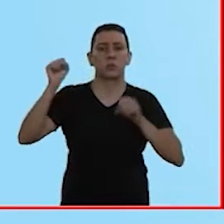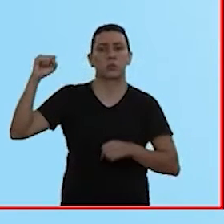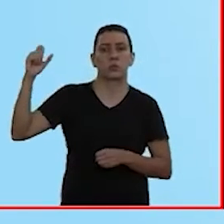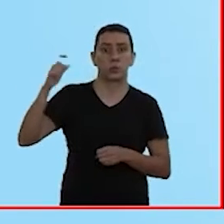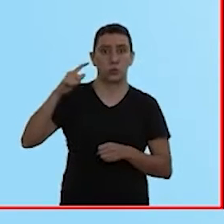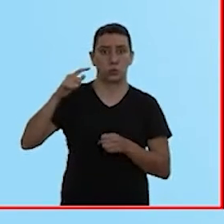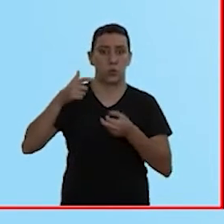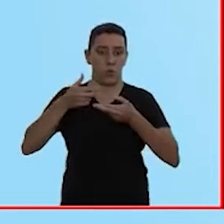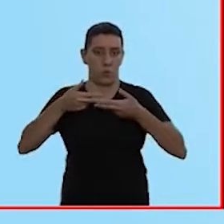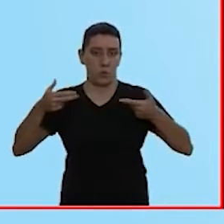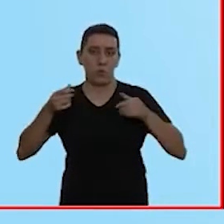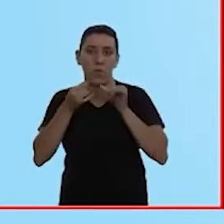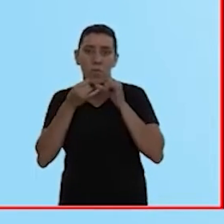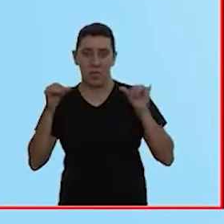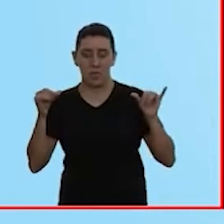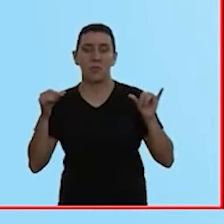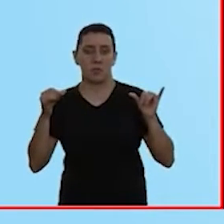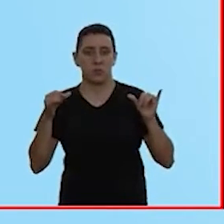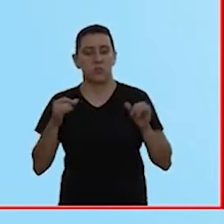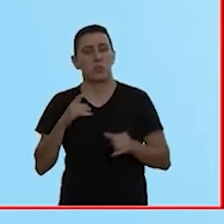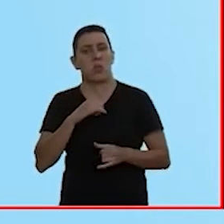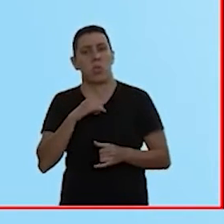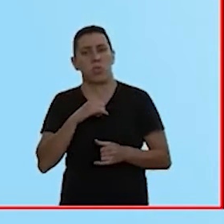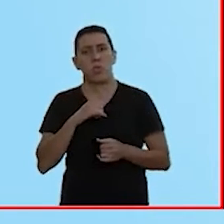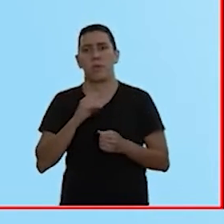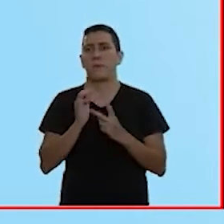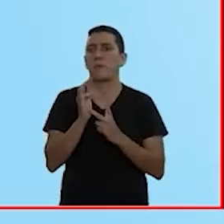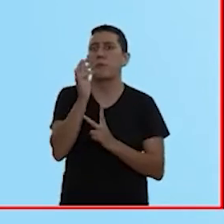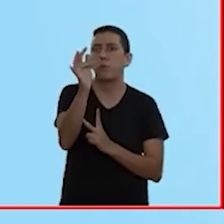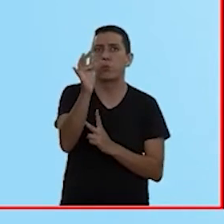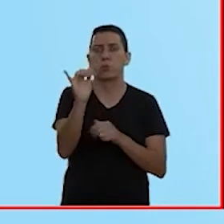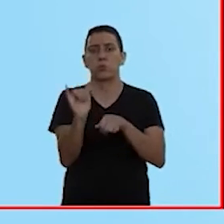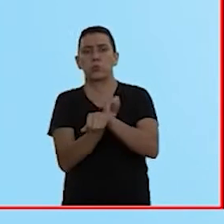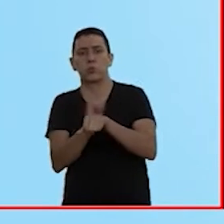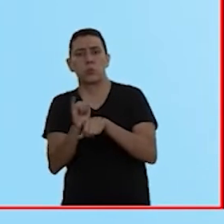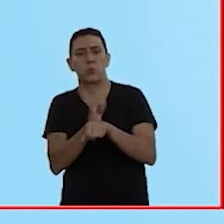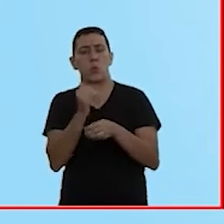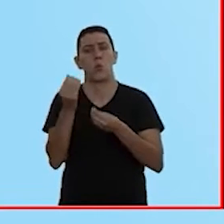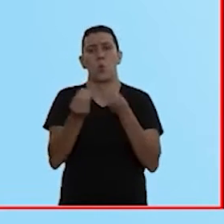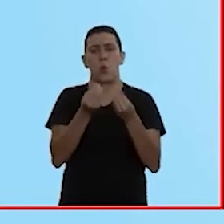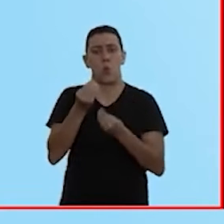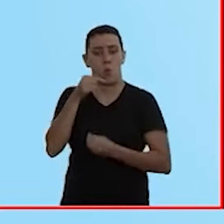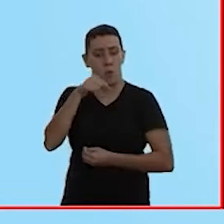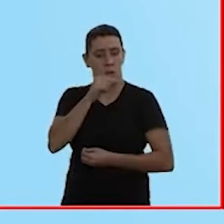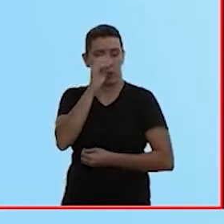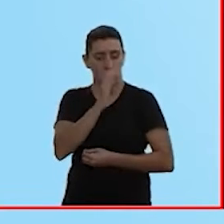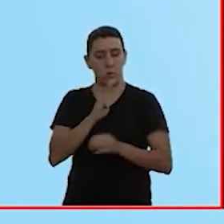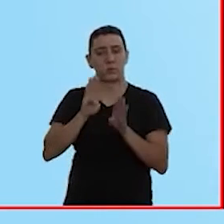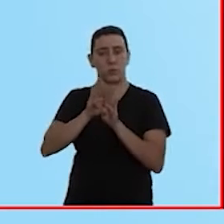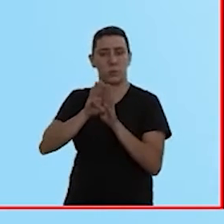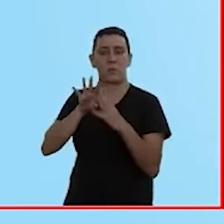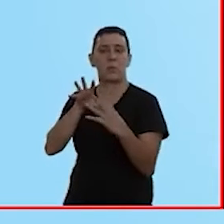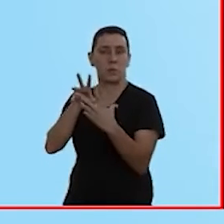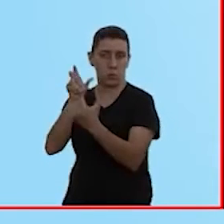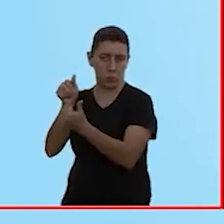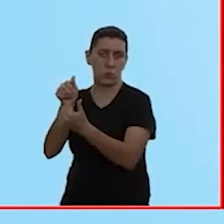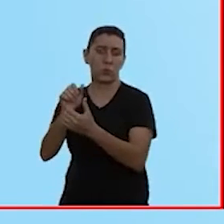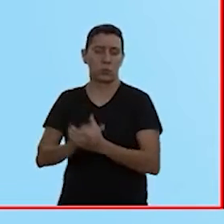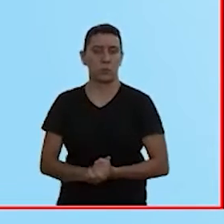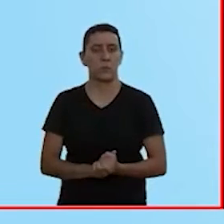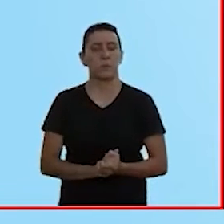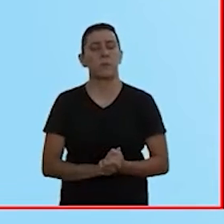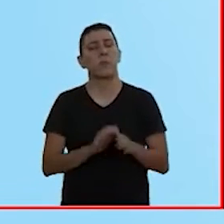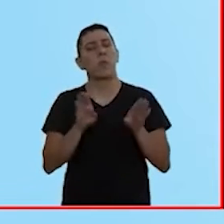fotovoltaica mostrar um pouco das tendências desse setor do Mundo no Brasil e também é